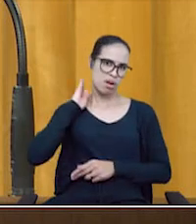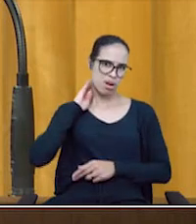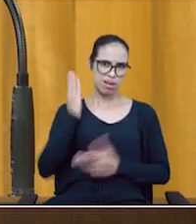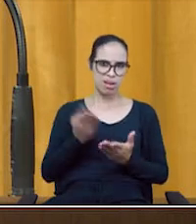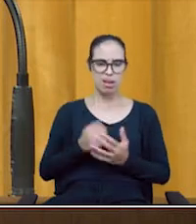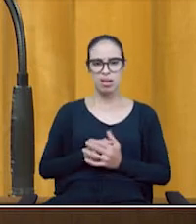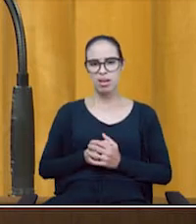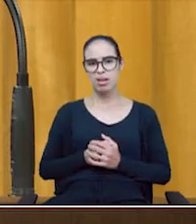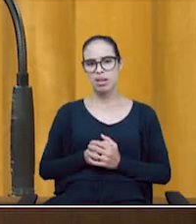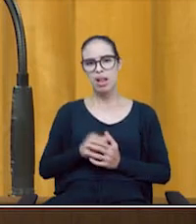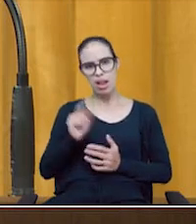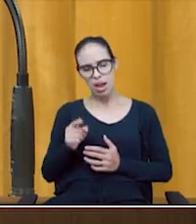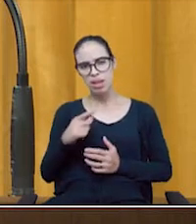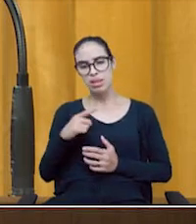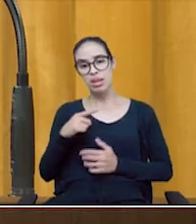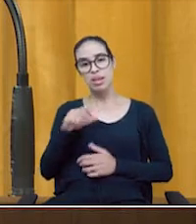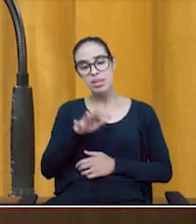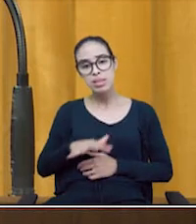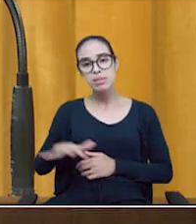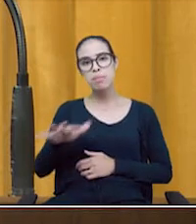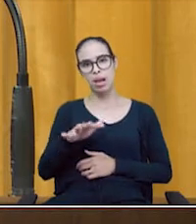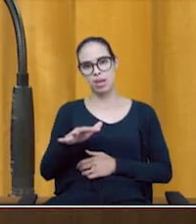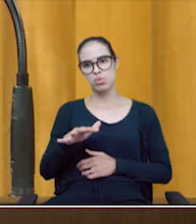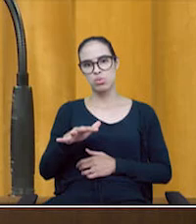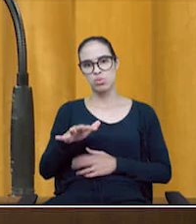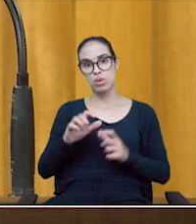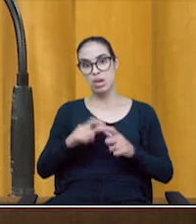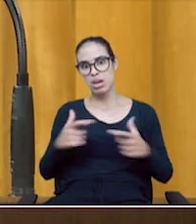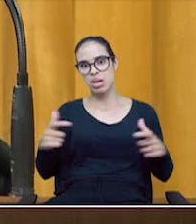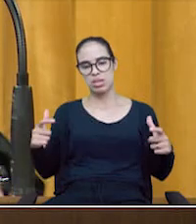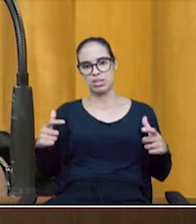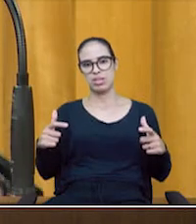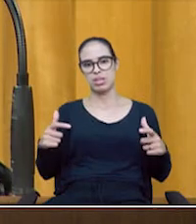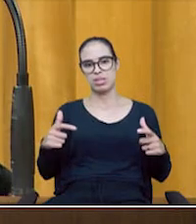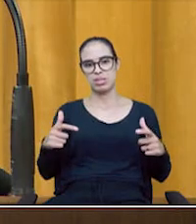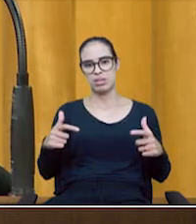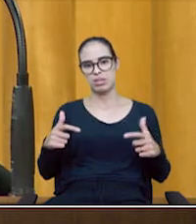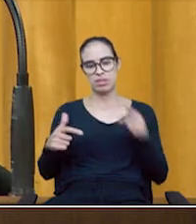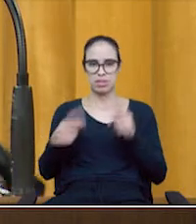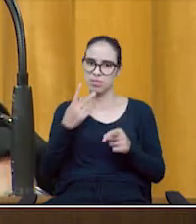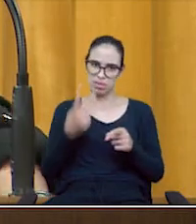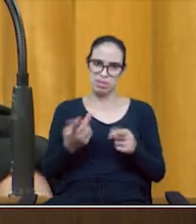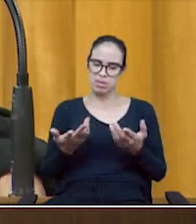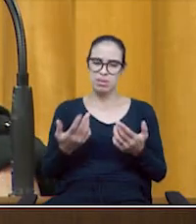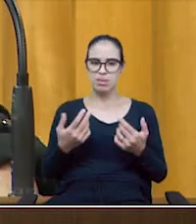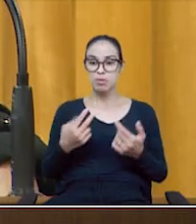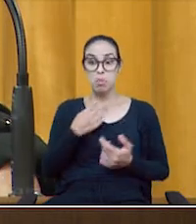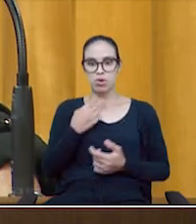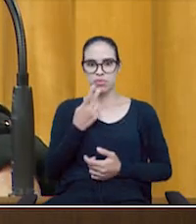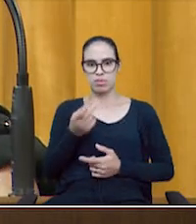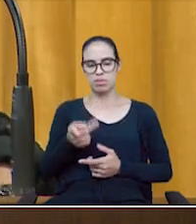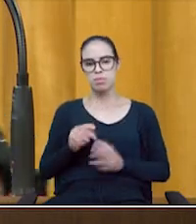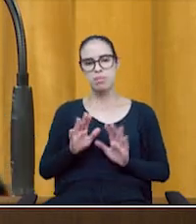com longo espaço, com longo território. Apesar da gente hoje, né, como você mesmo disse, não podemos falar disso. Será que, apenas que eu